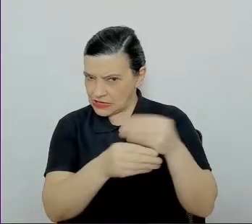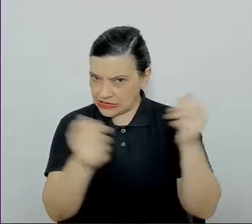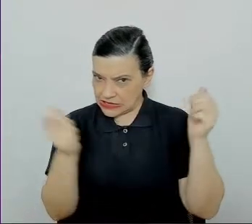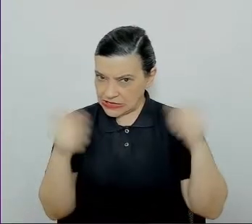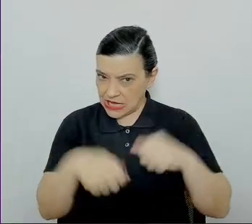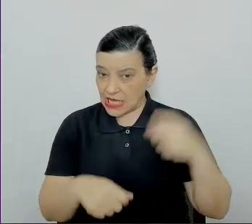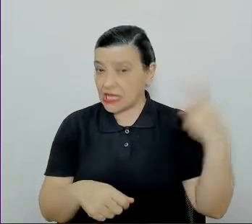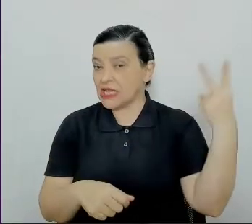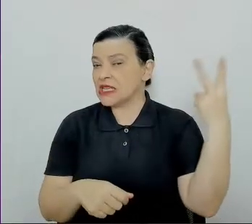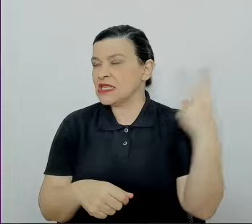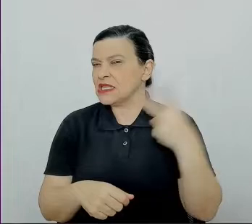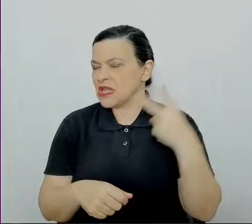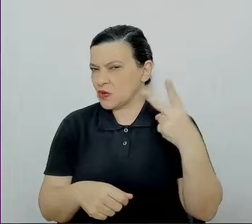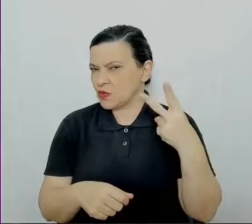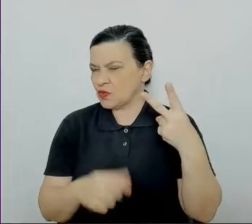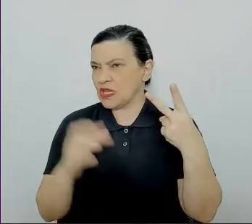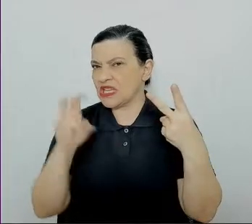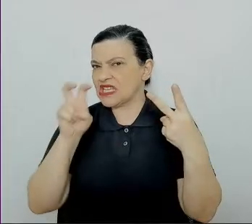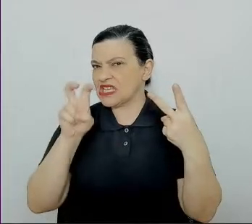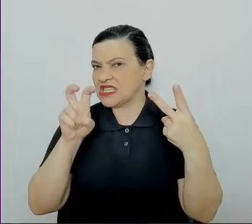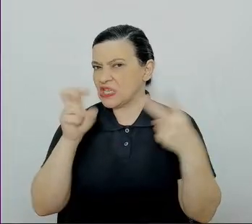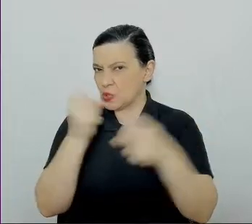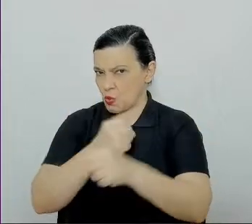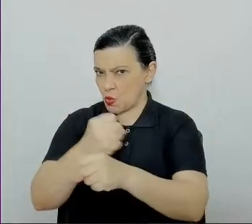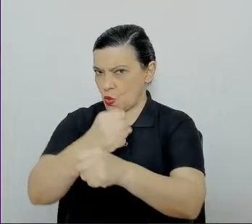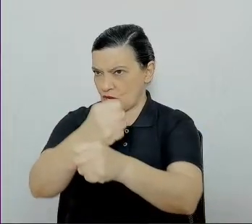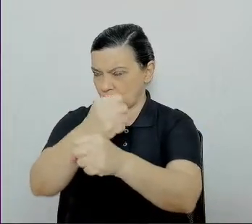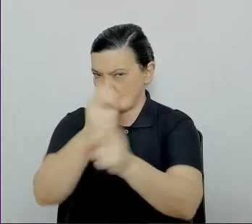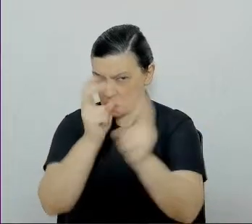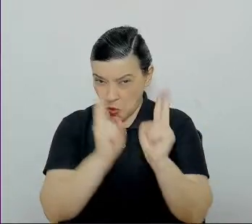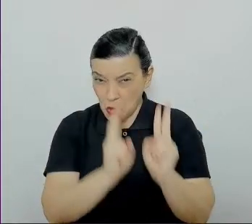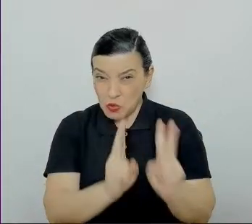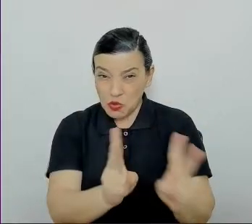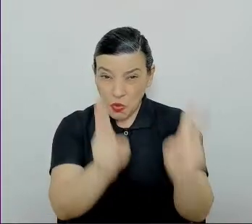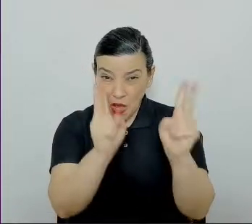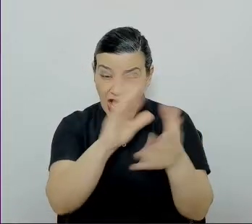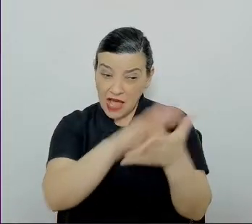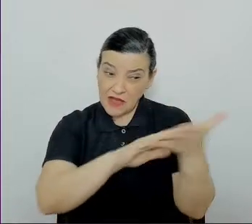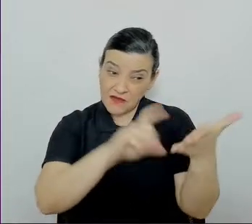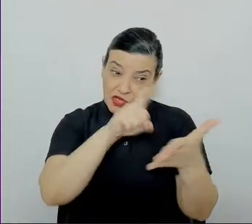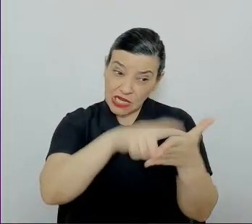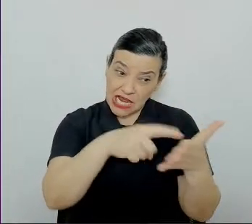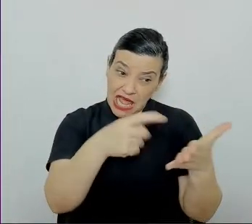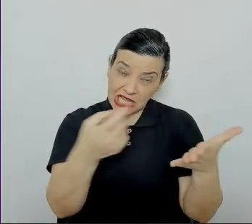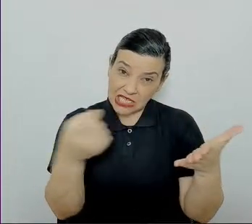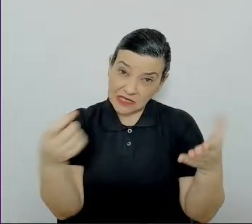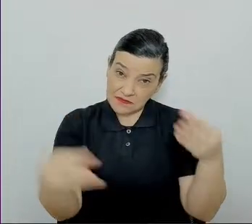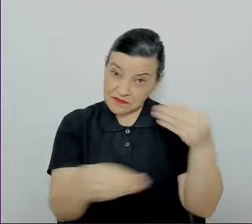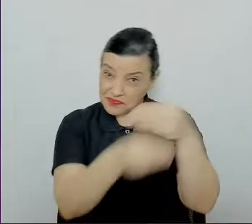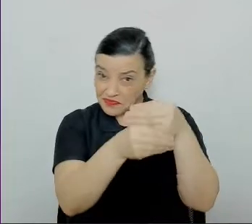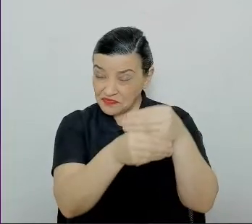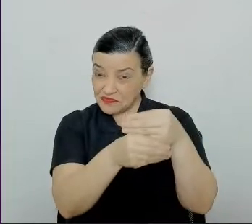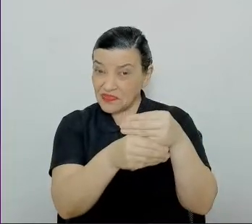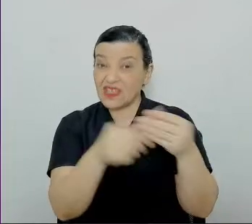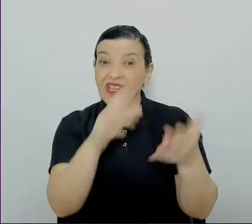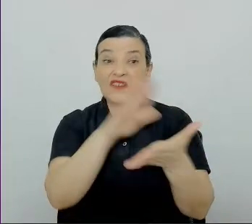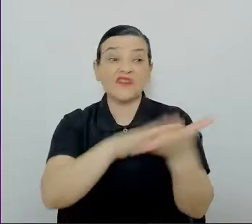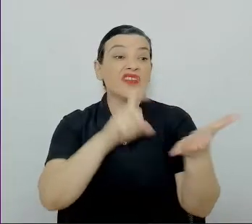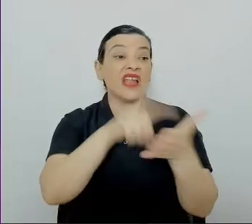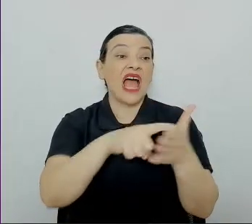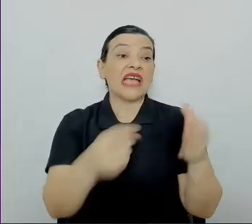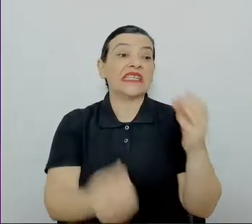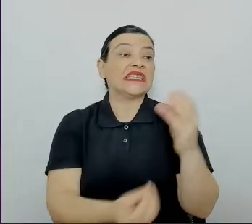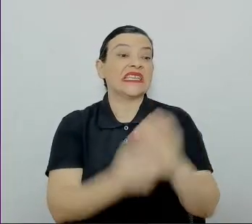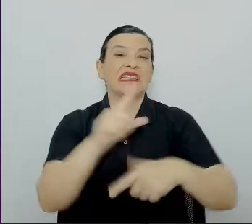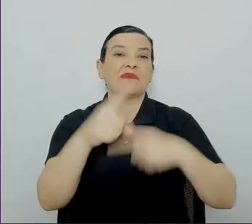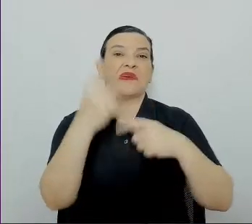fazer sentido daqui a 5 anos? Você não está criando uma funcionalidade para ela morrer daqui a 1 ano, você está criando por um